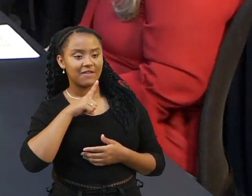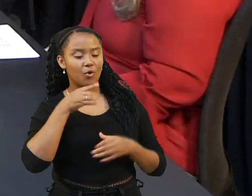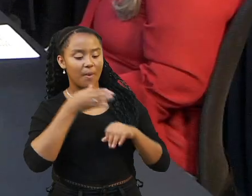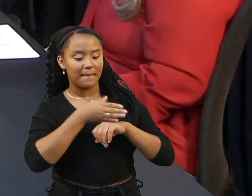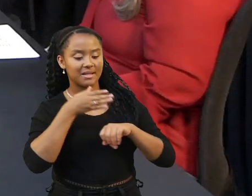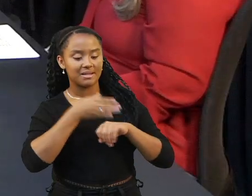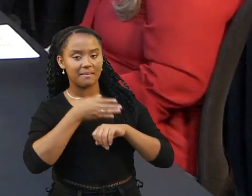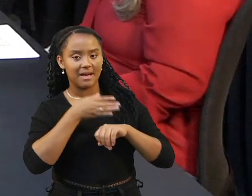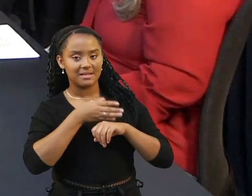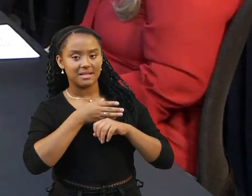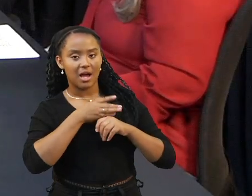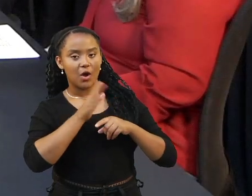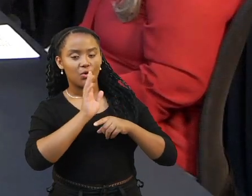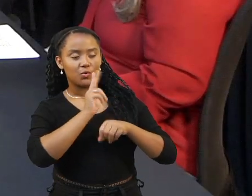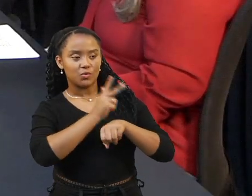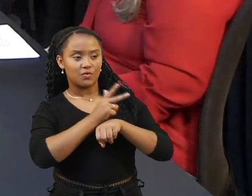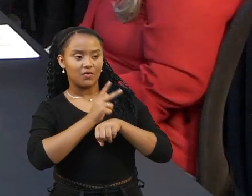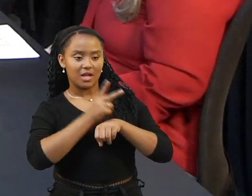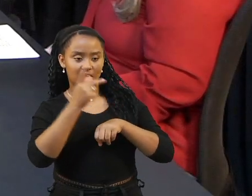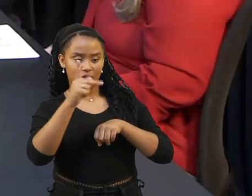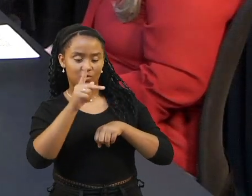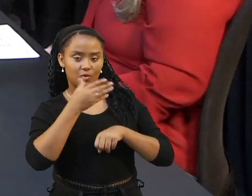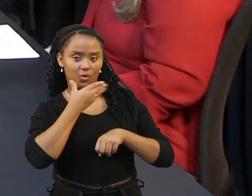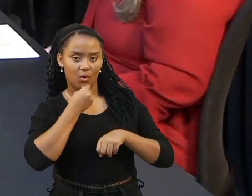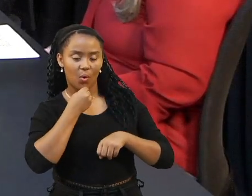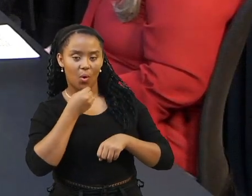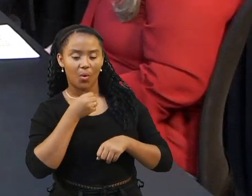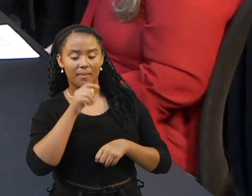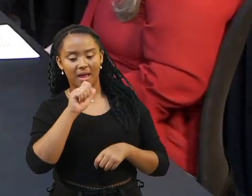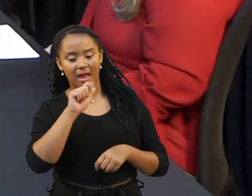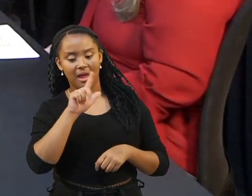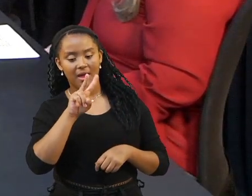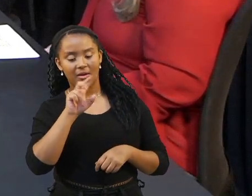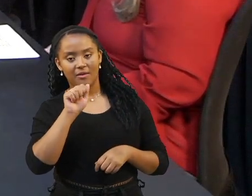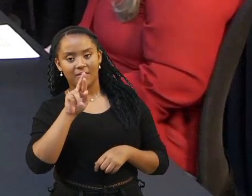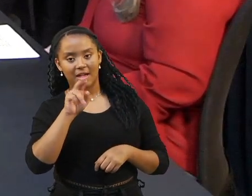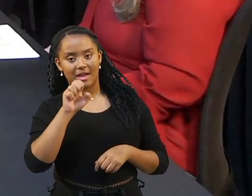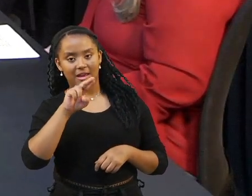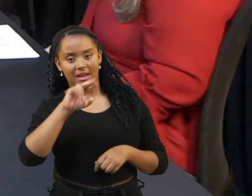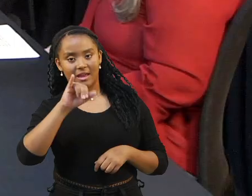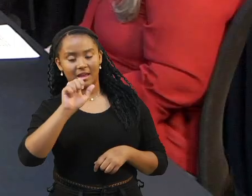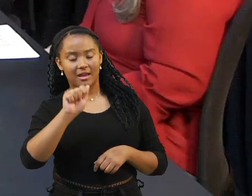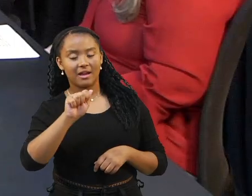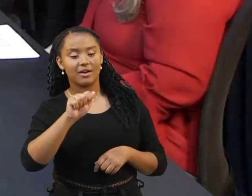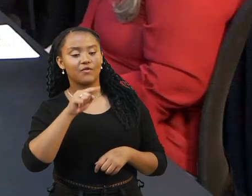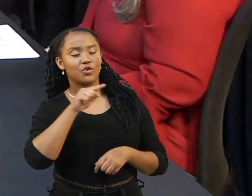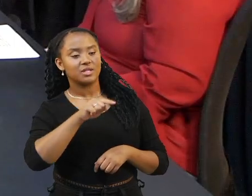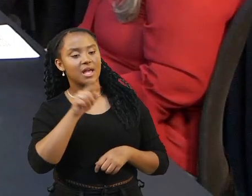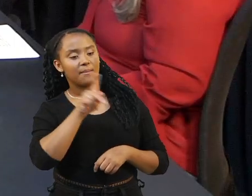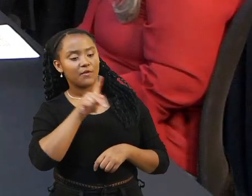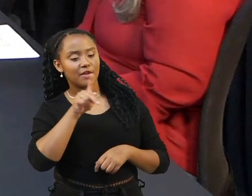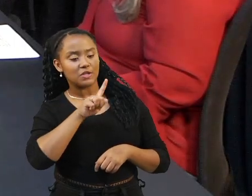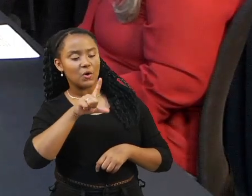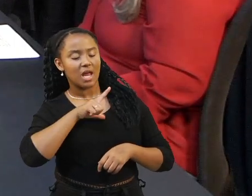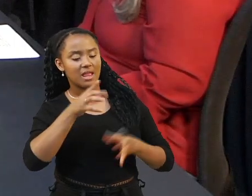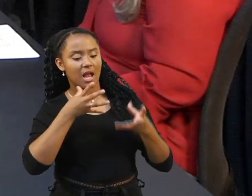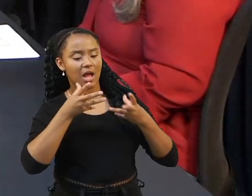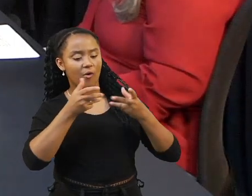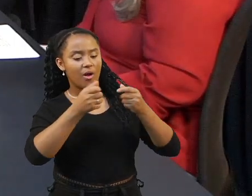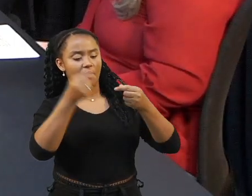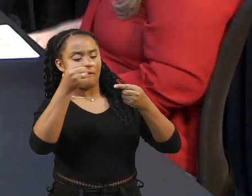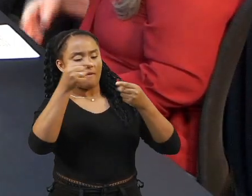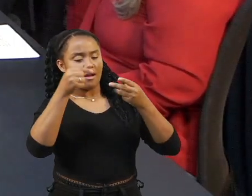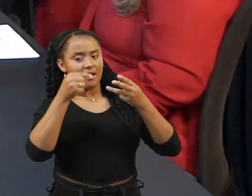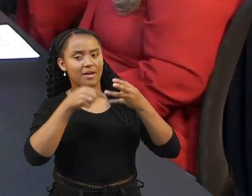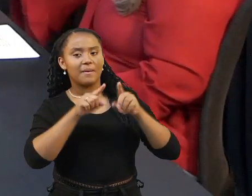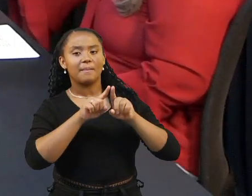no programa dele. Quer dizer, além de tudo, professora desses talentos múltiplos, a senhora